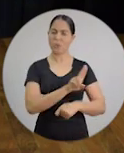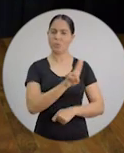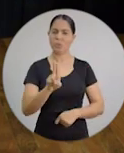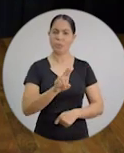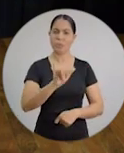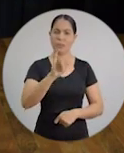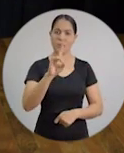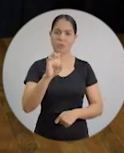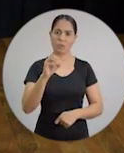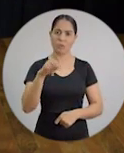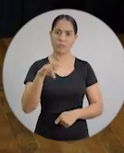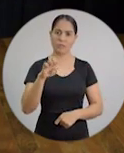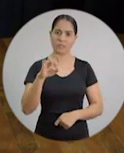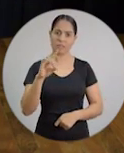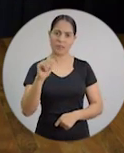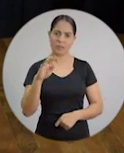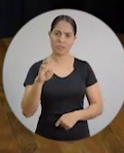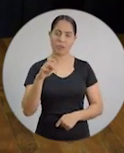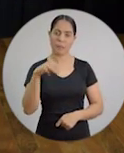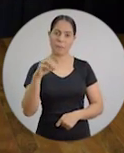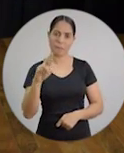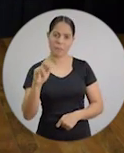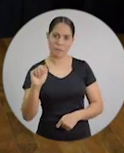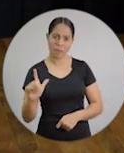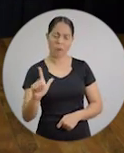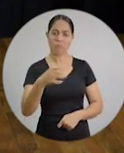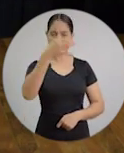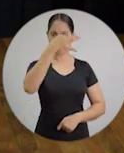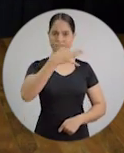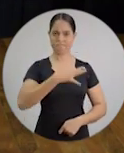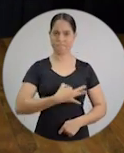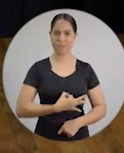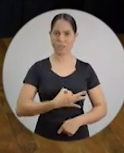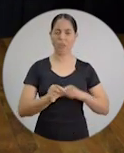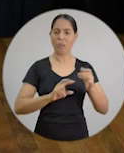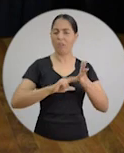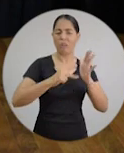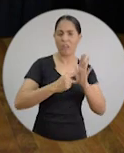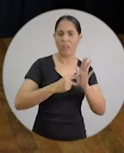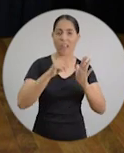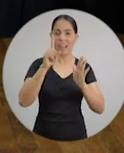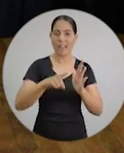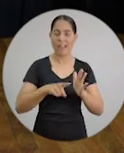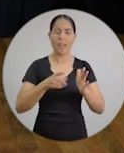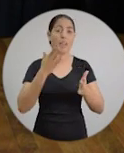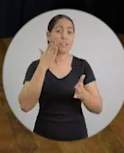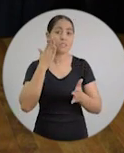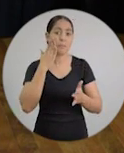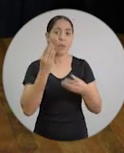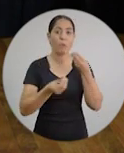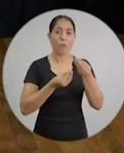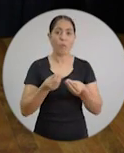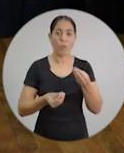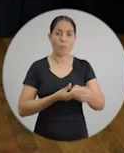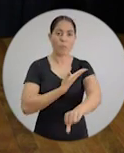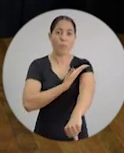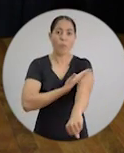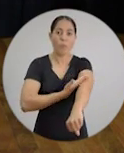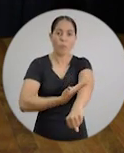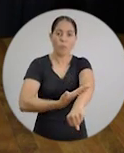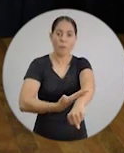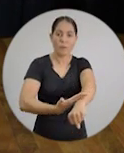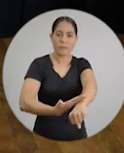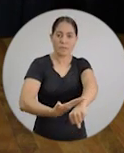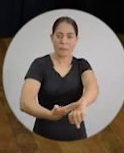justamente idoneidade moral. Idoneidade moral é um conceito aberto, no qual, na verdade, se avalia